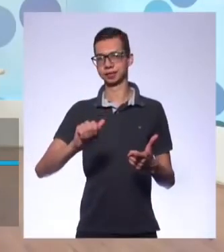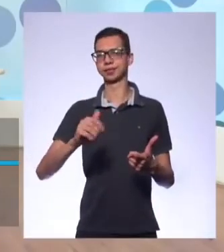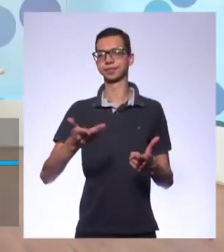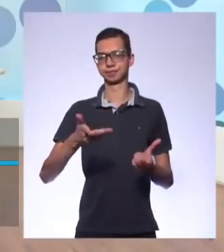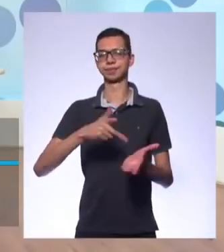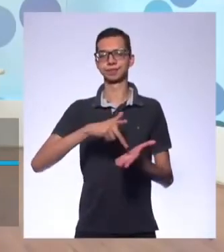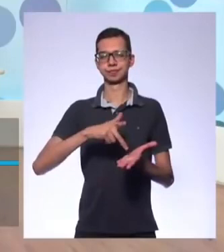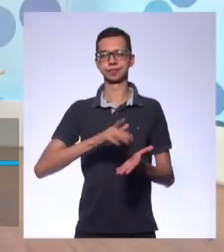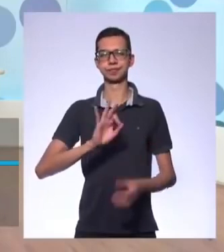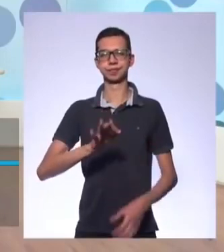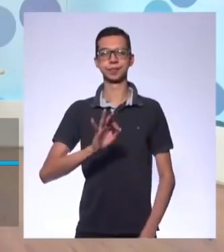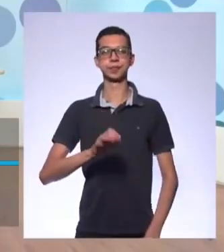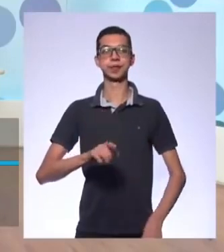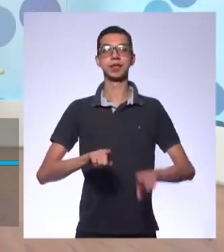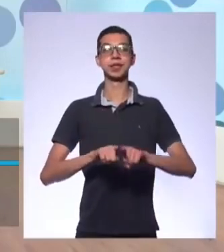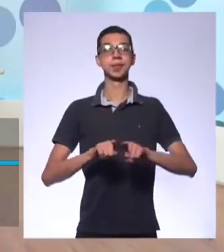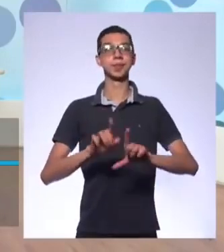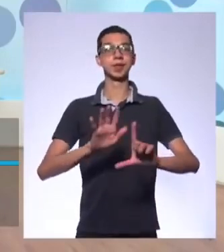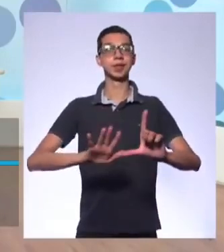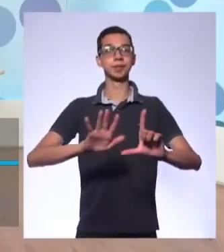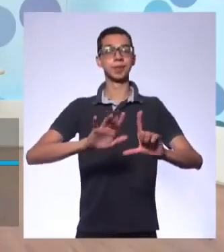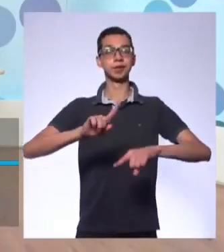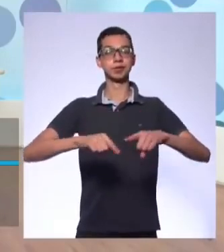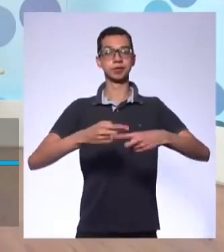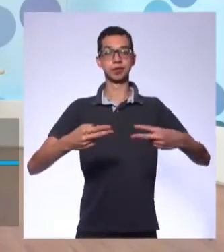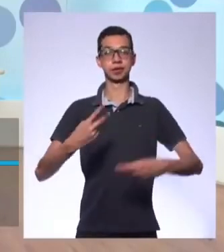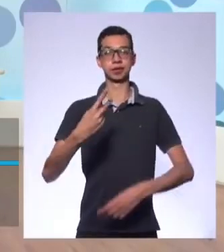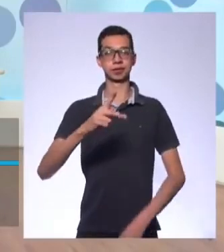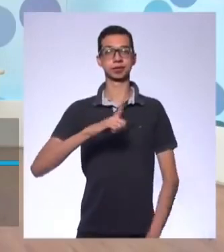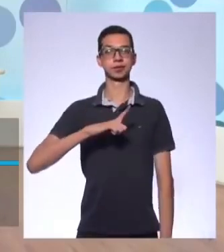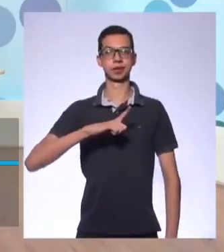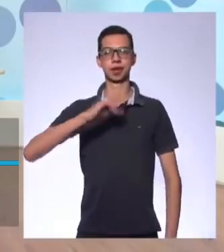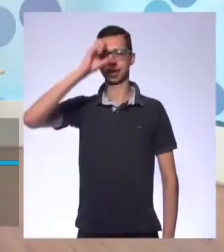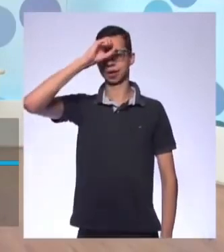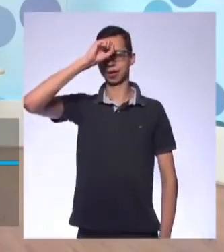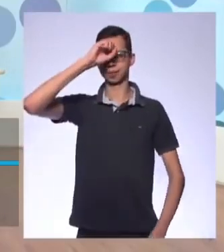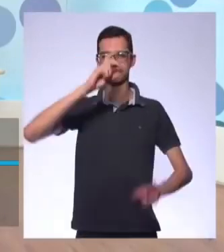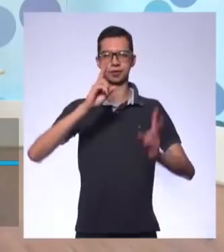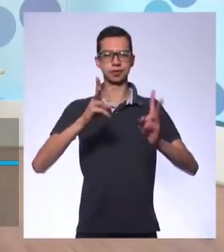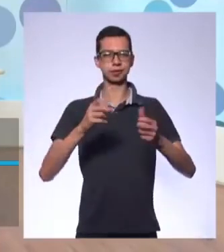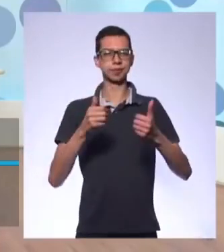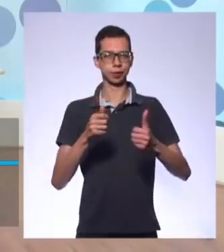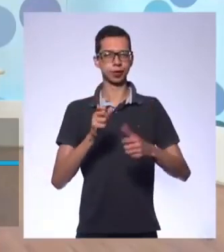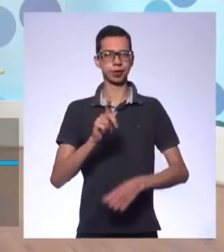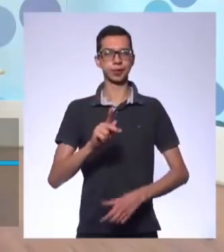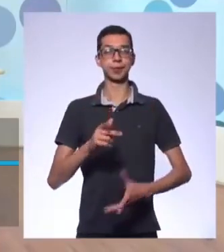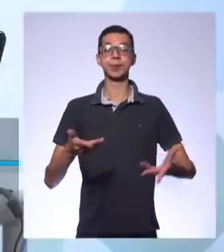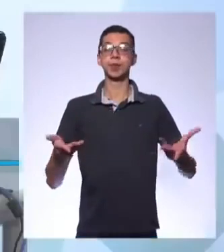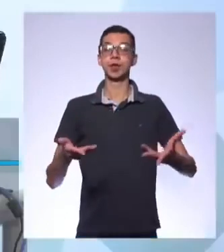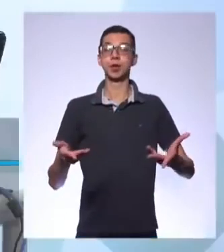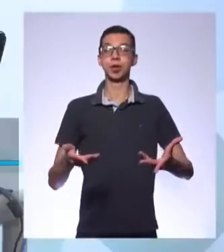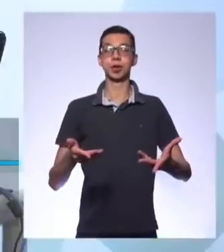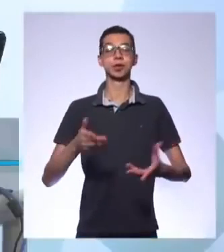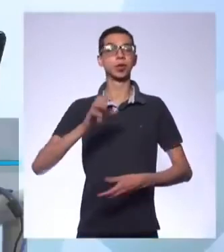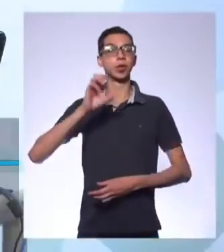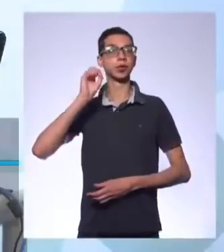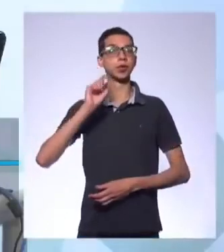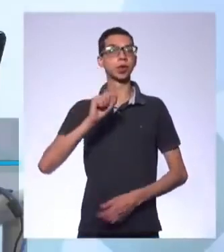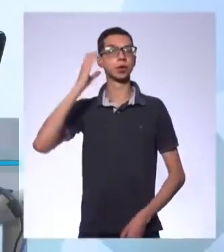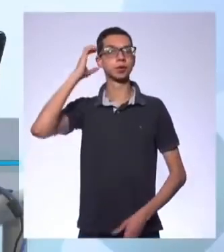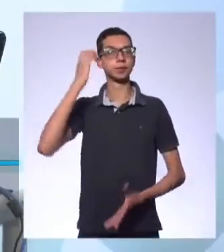Aprender Sempre, tá? Então, vamos lá. Agora, nós vamos ouvir um podcast.